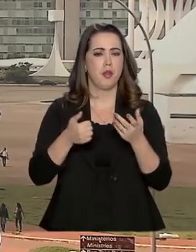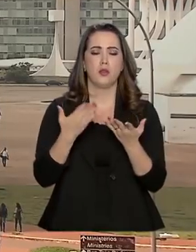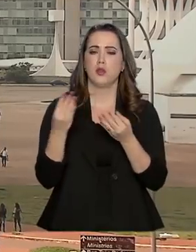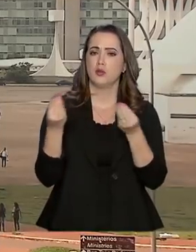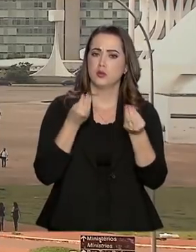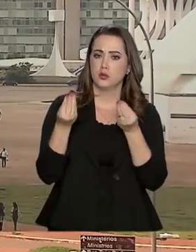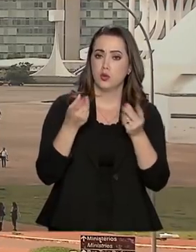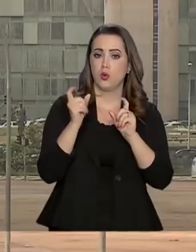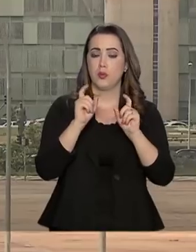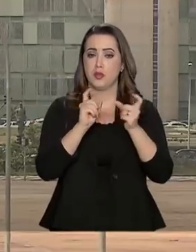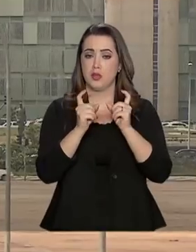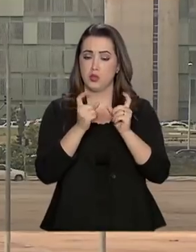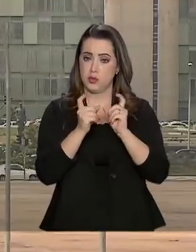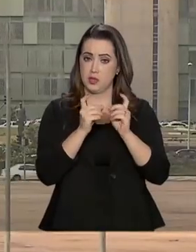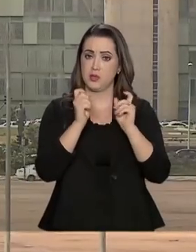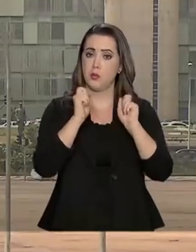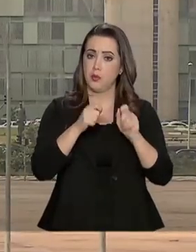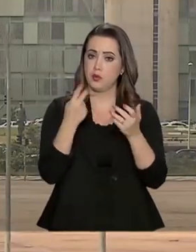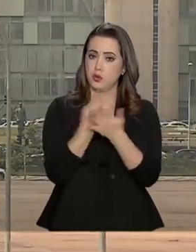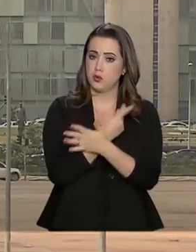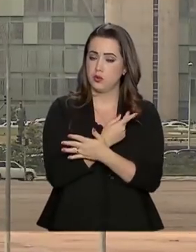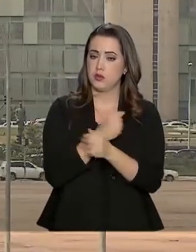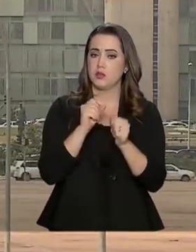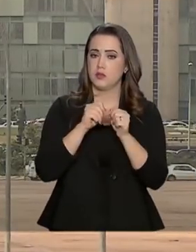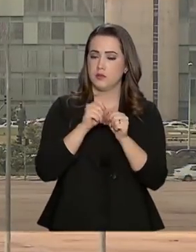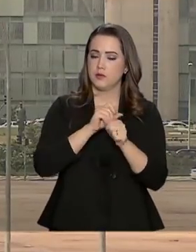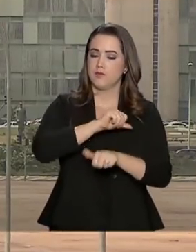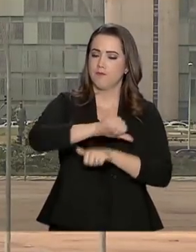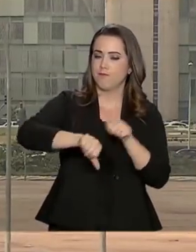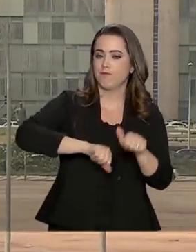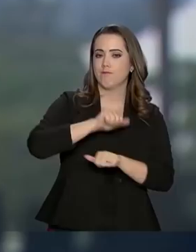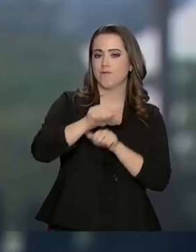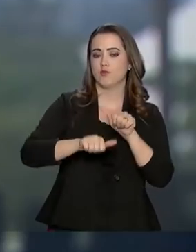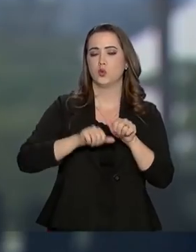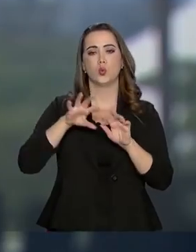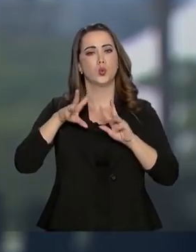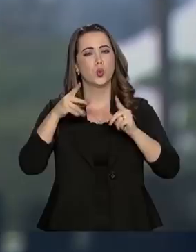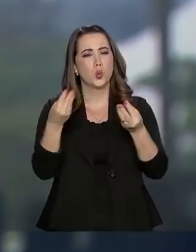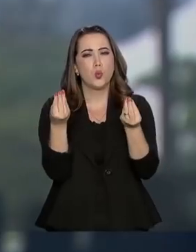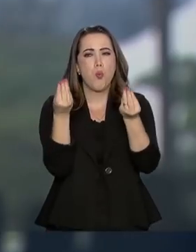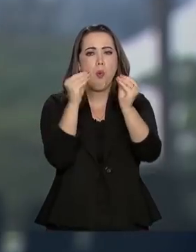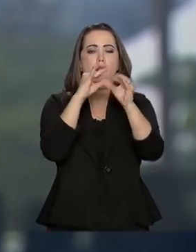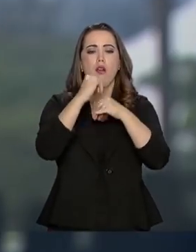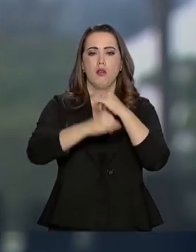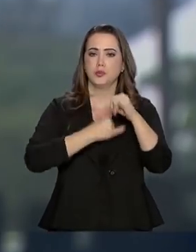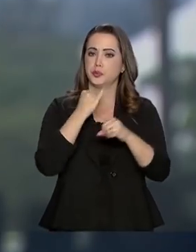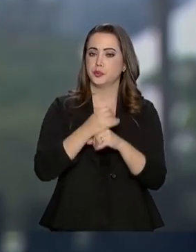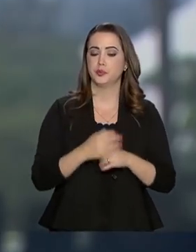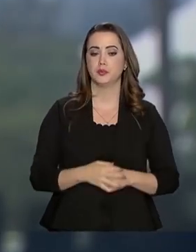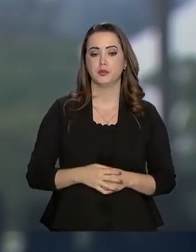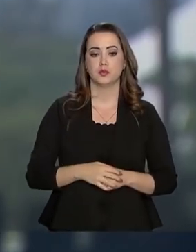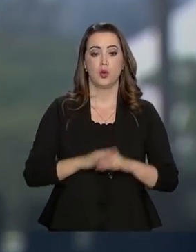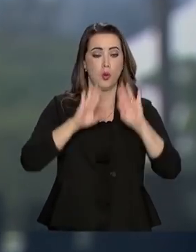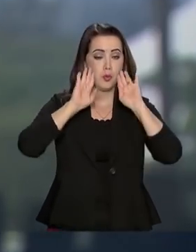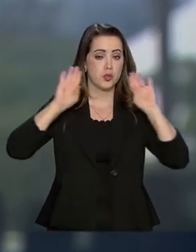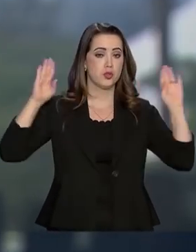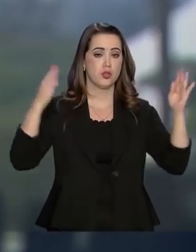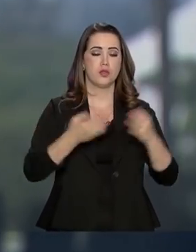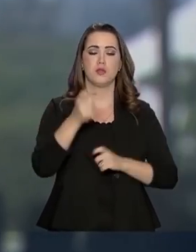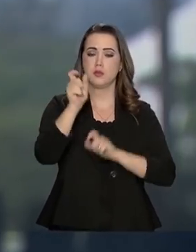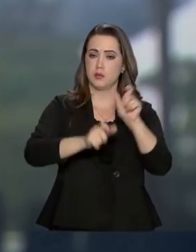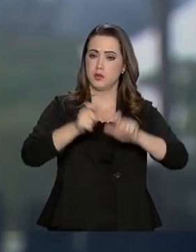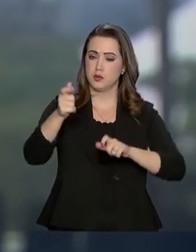formas de gestão e realizar uma transformação digital. No momento que você foca o cidadão, você tem que passar